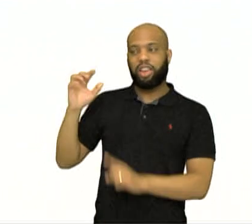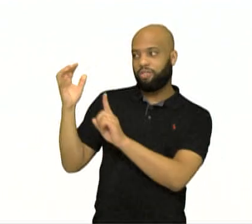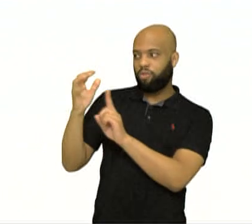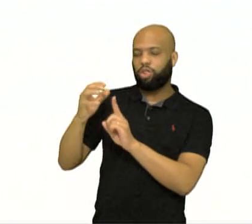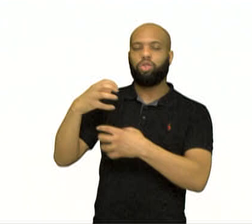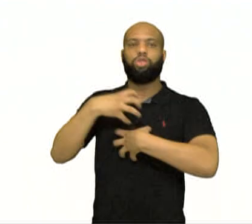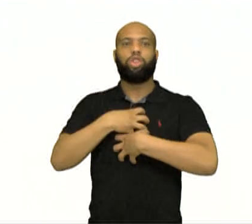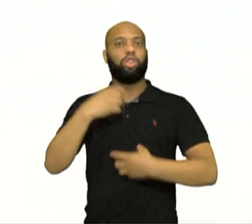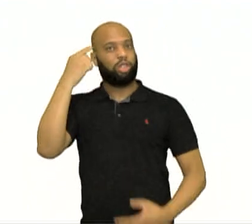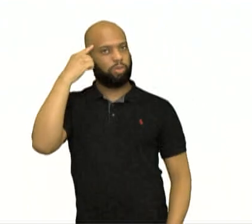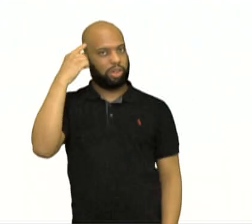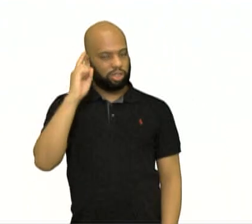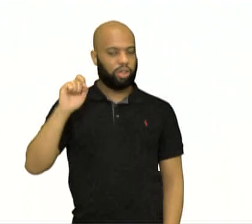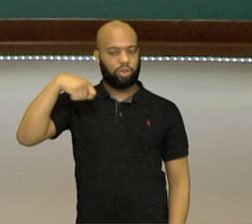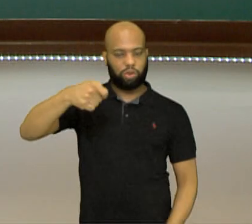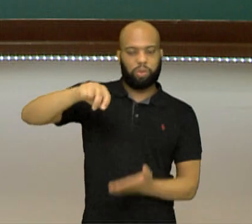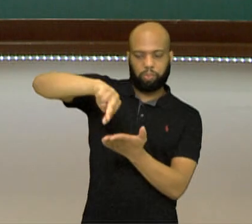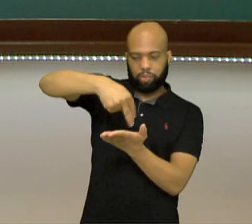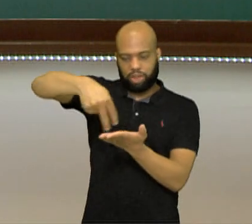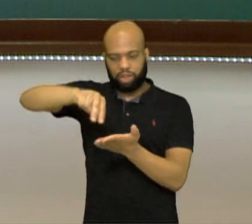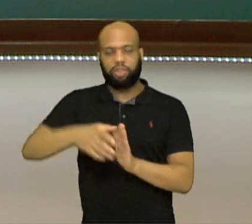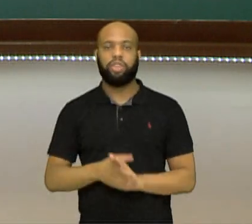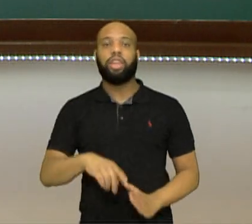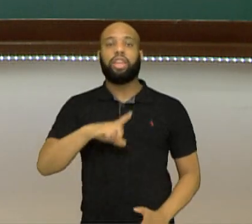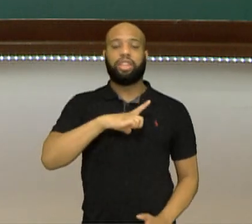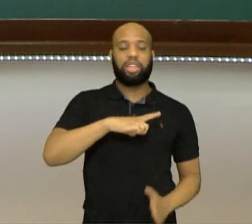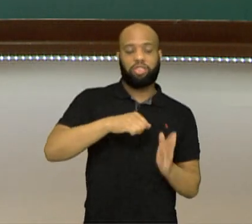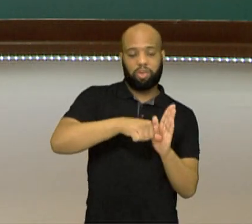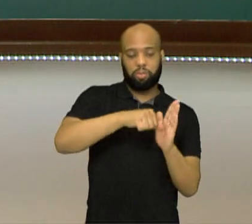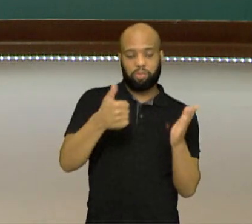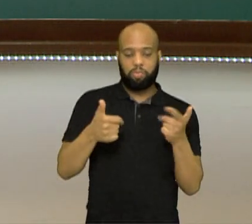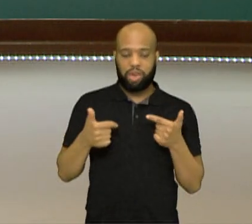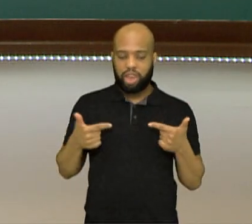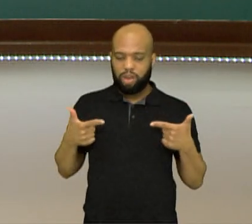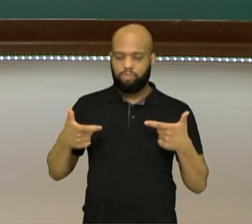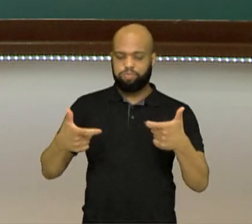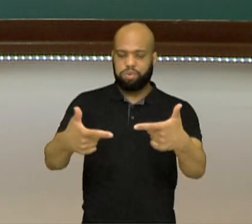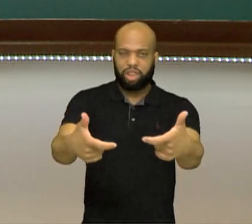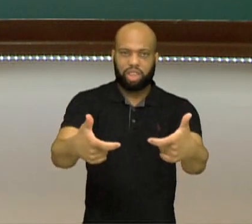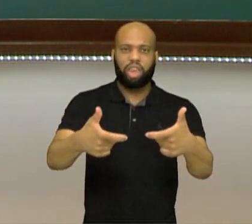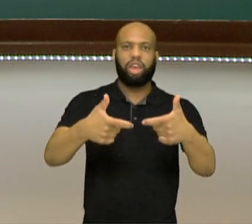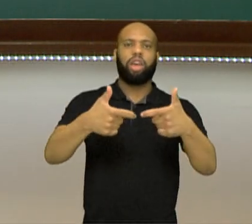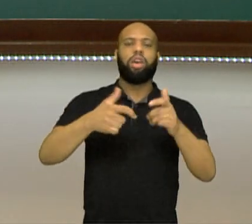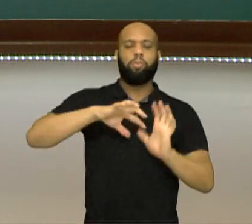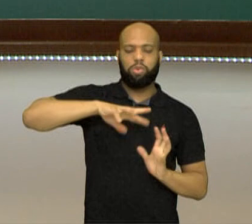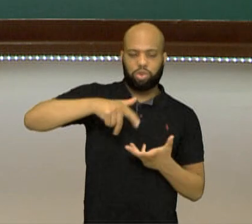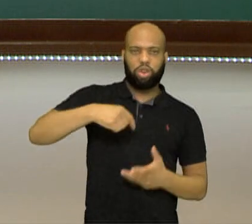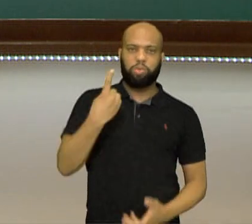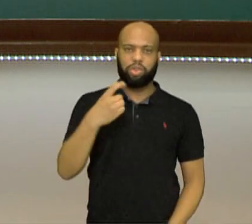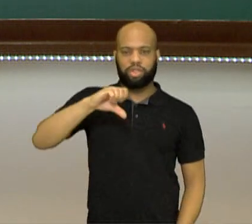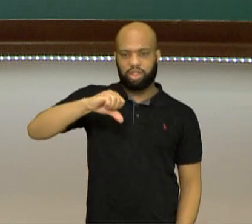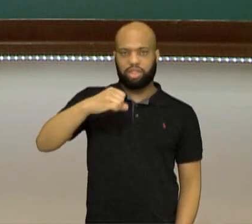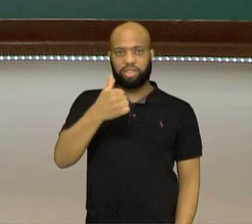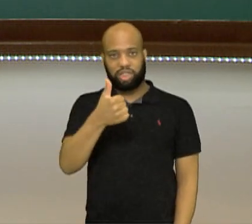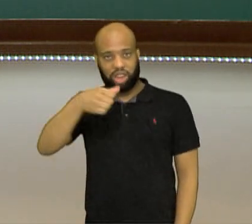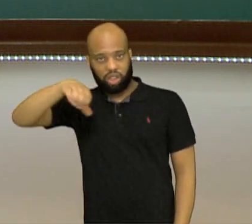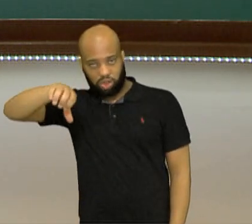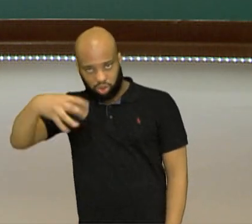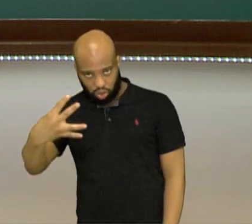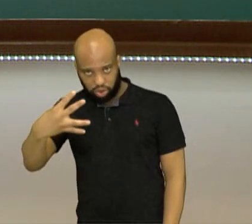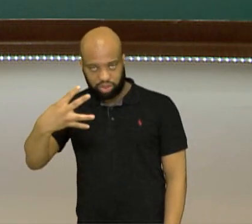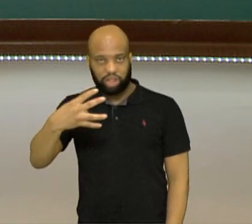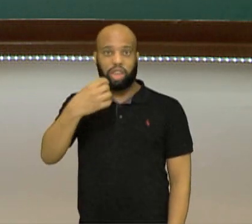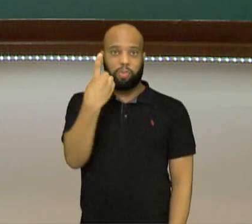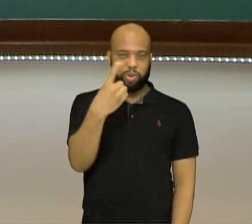dança. Bom, com a Primeira Guerra Mundial em 1914, as pessoas elas